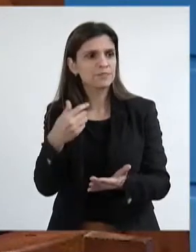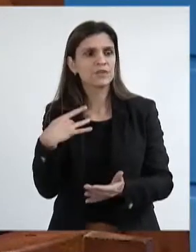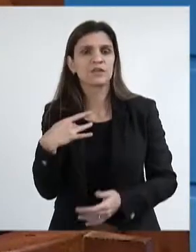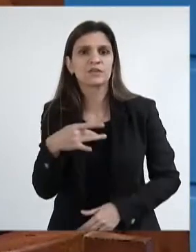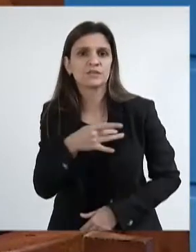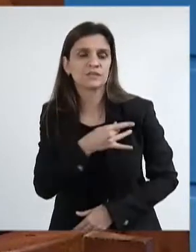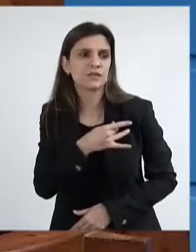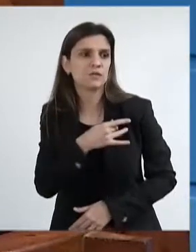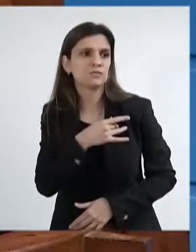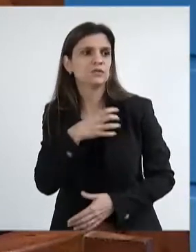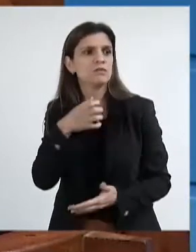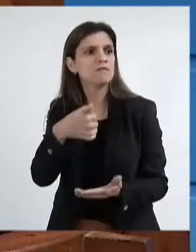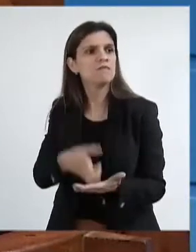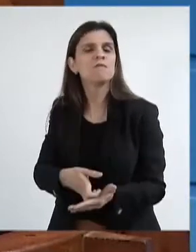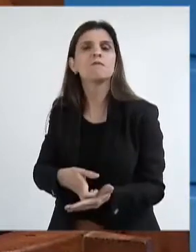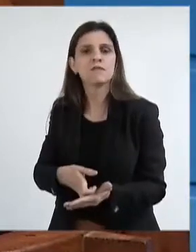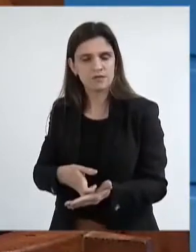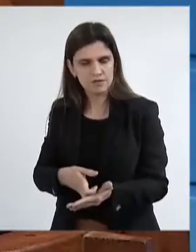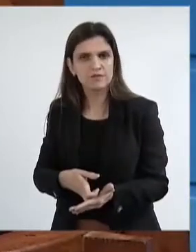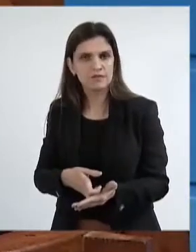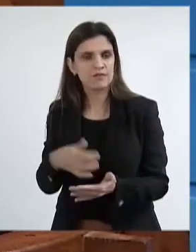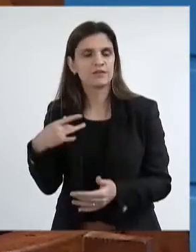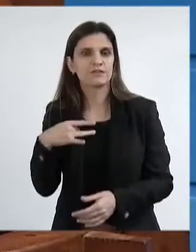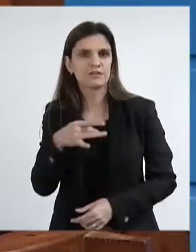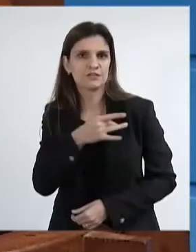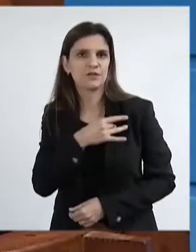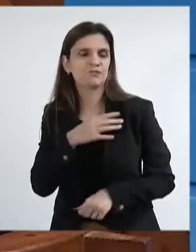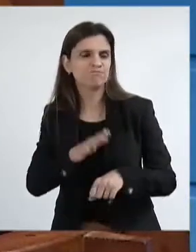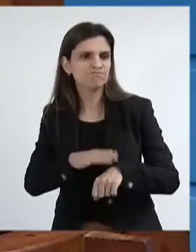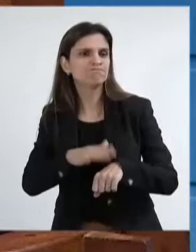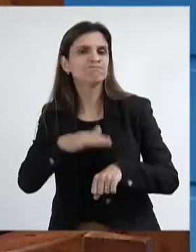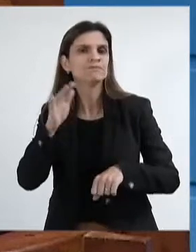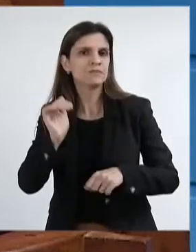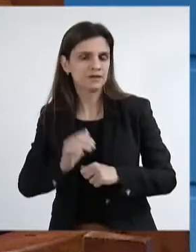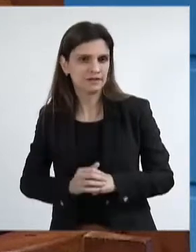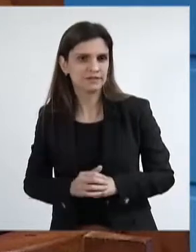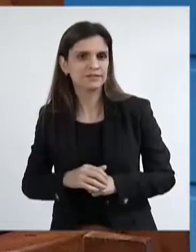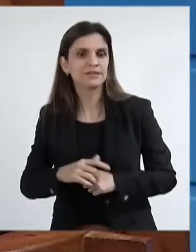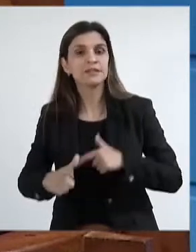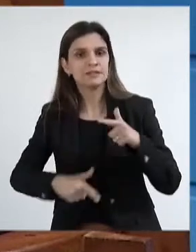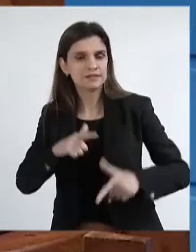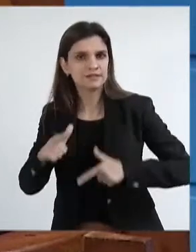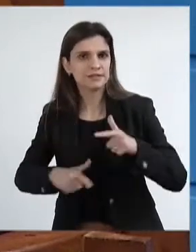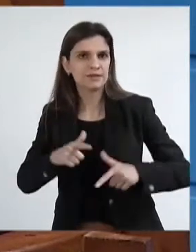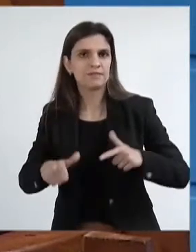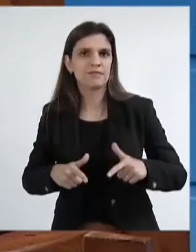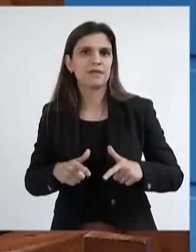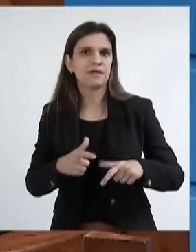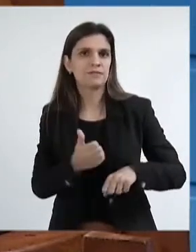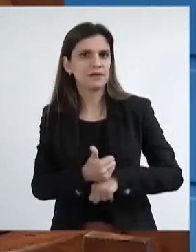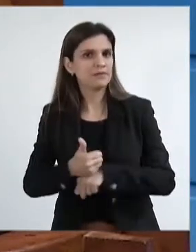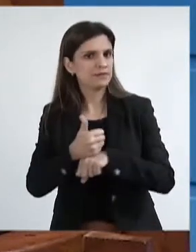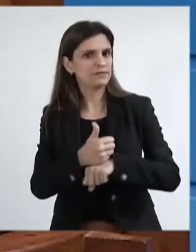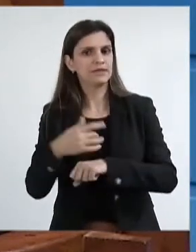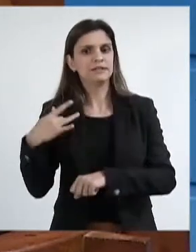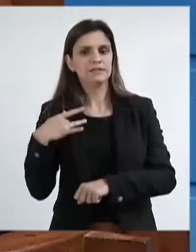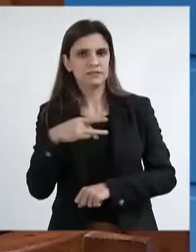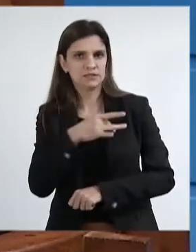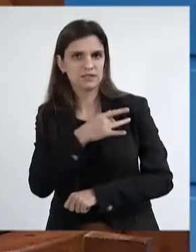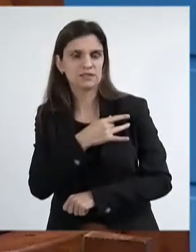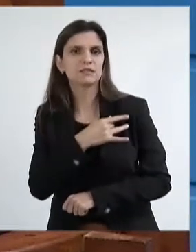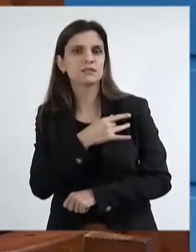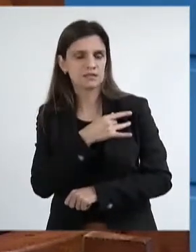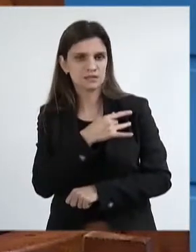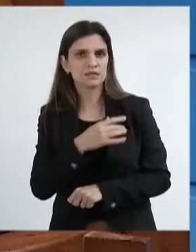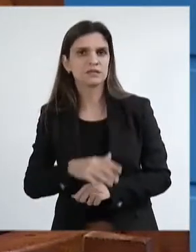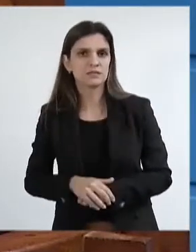mais de 25% em relação à saúde. Então, Dourados vem trabalhando pela melhoria da saúde. Mas, infelizmente,